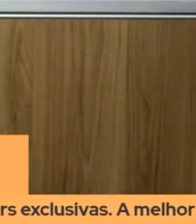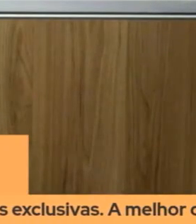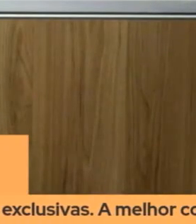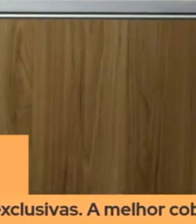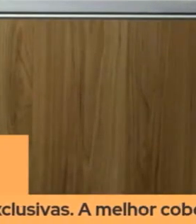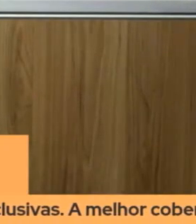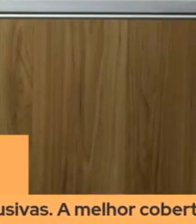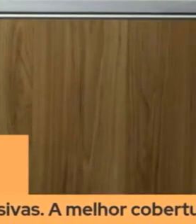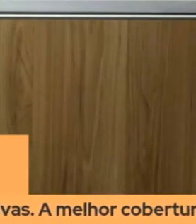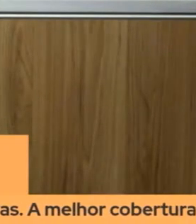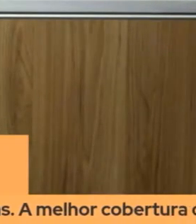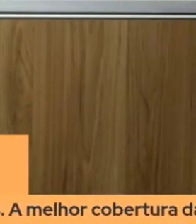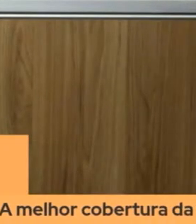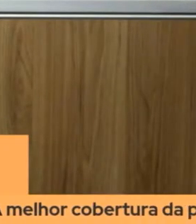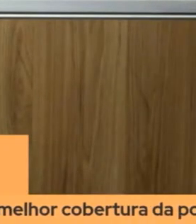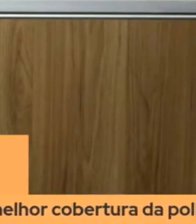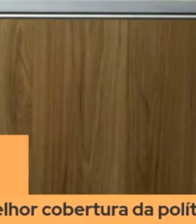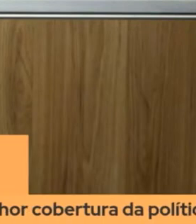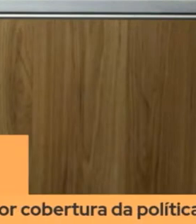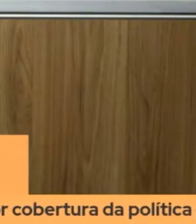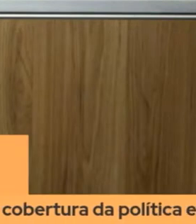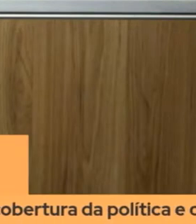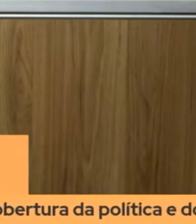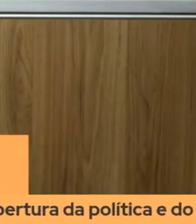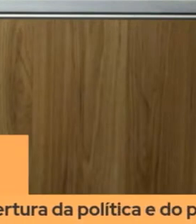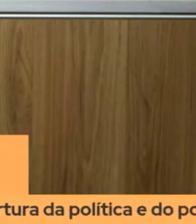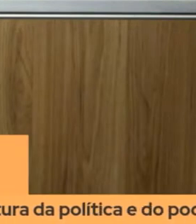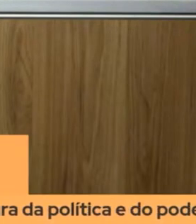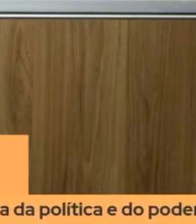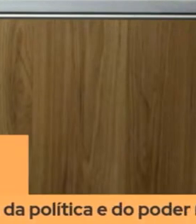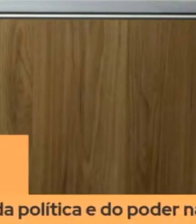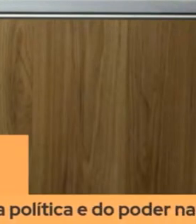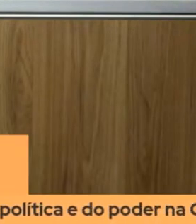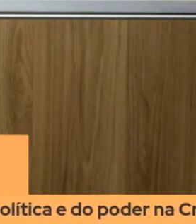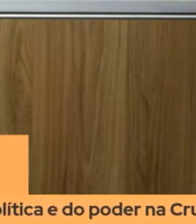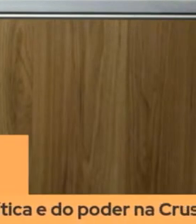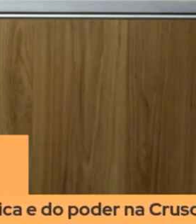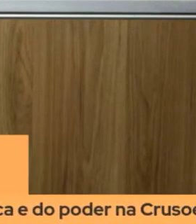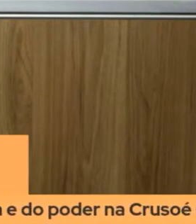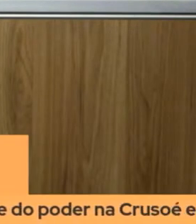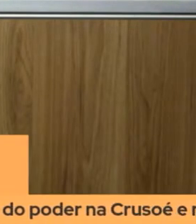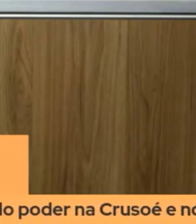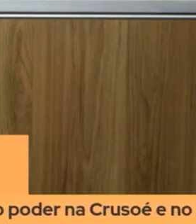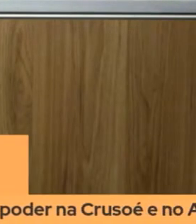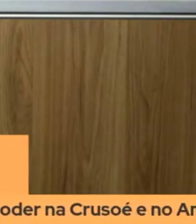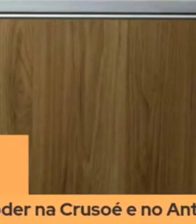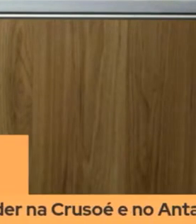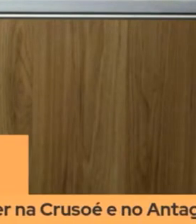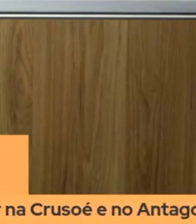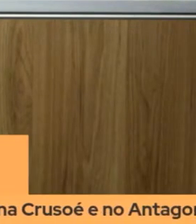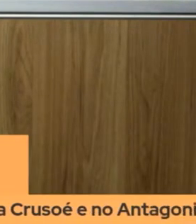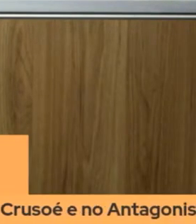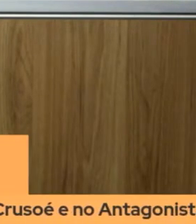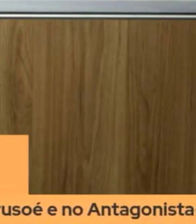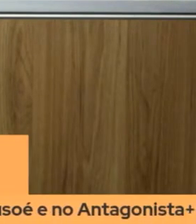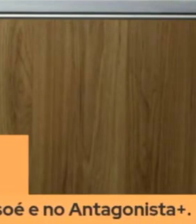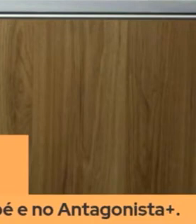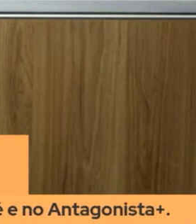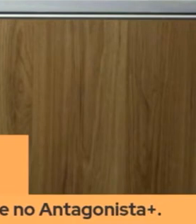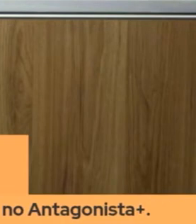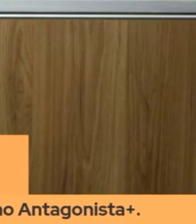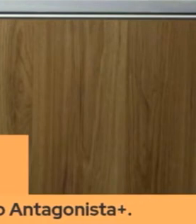O G20 da paz. Não faltaram críticas aí, inclusive as críticas foram para a própria Organização das Nações